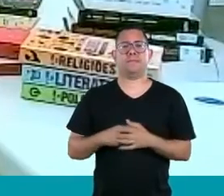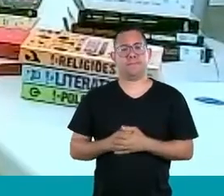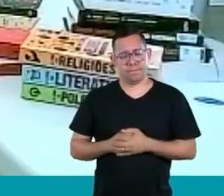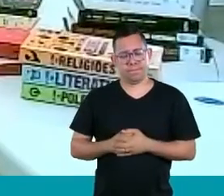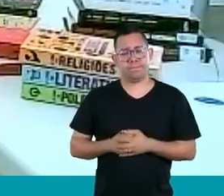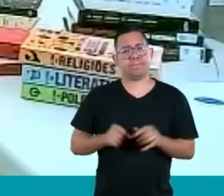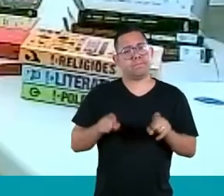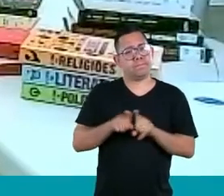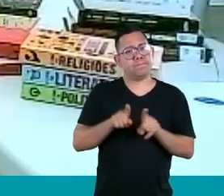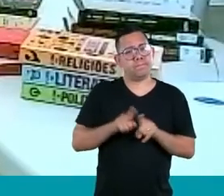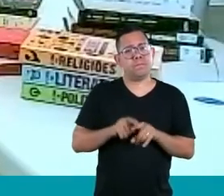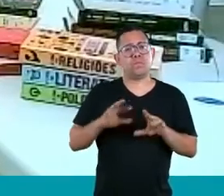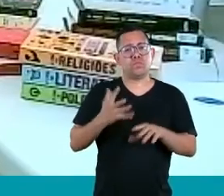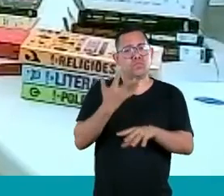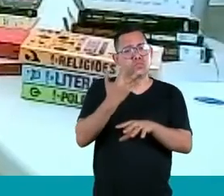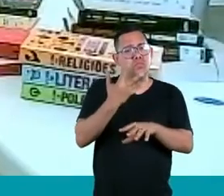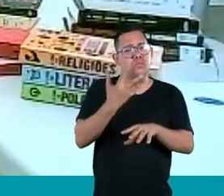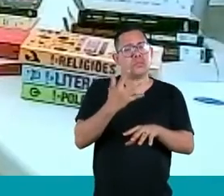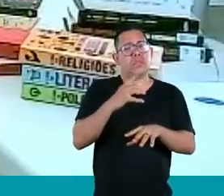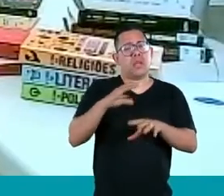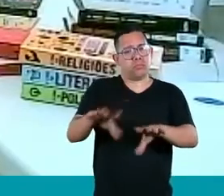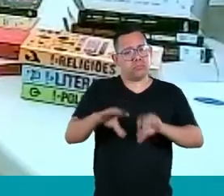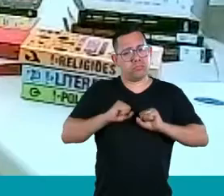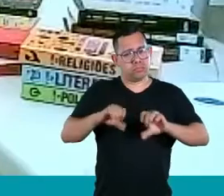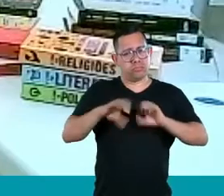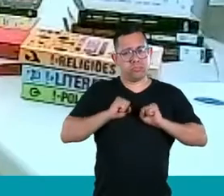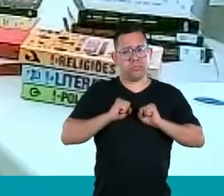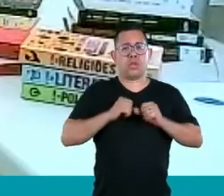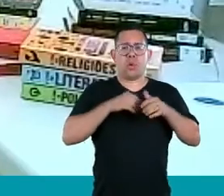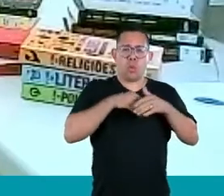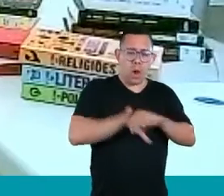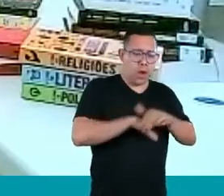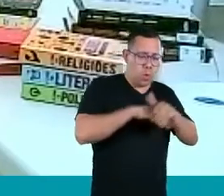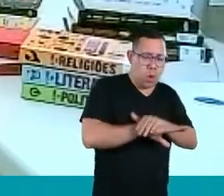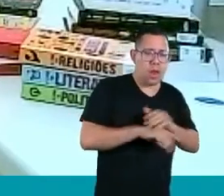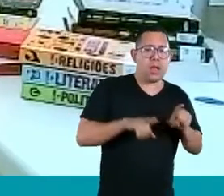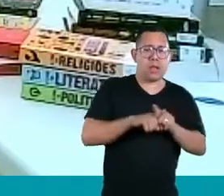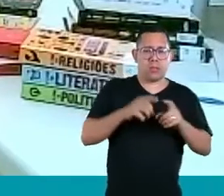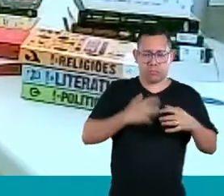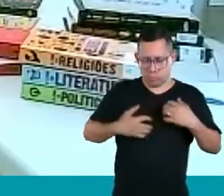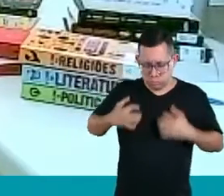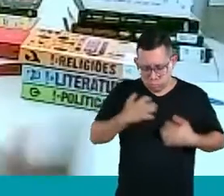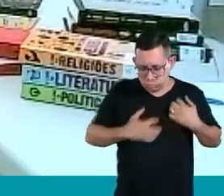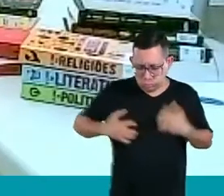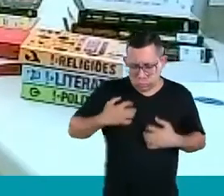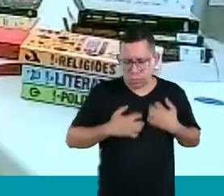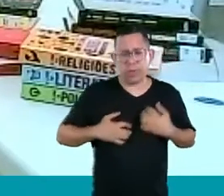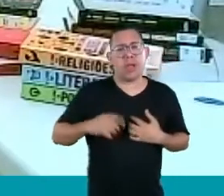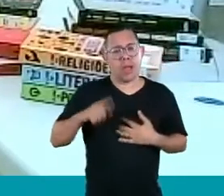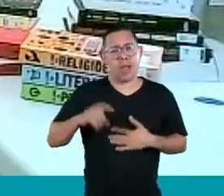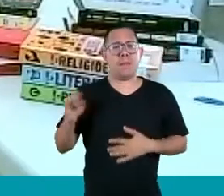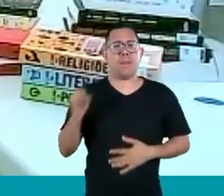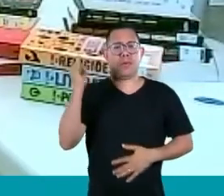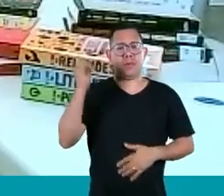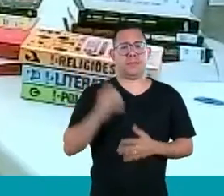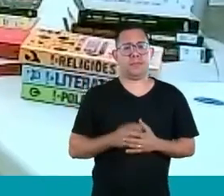requer arquivo numa prática que nem sempre é prazerosa, escrever é inquietar-se. Voltando à redação daquela aluna sobre